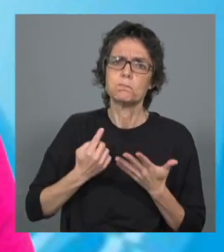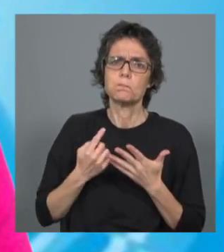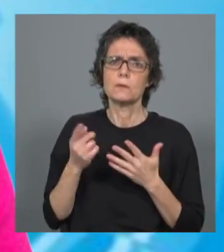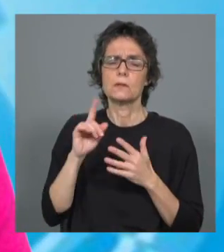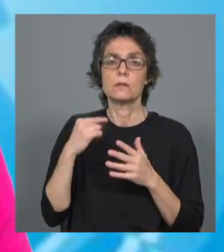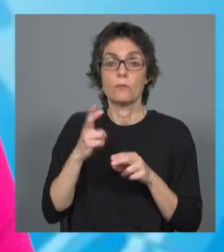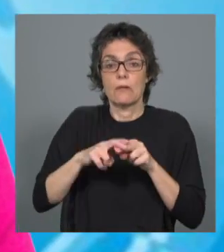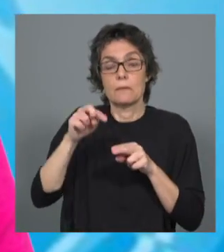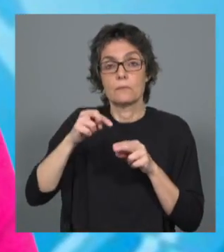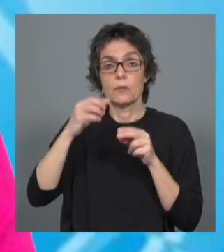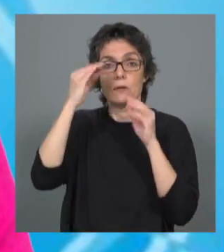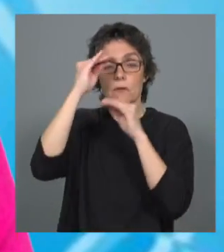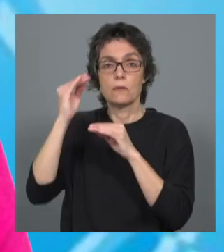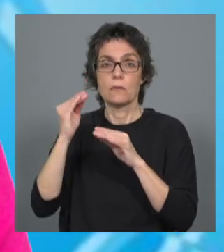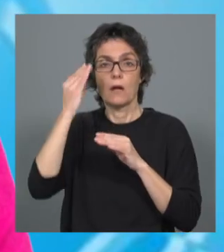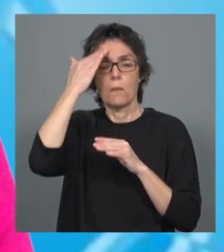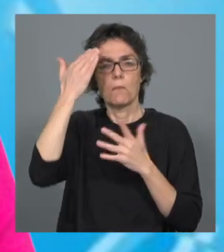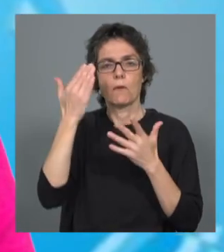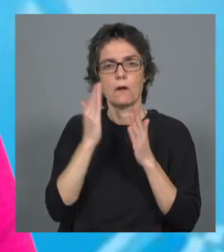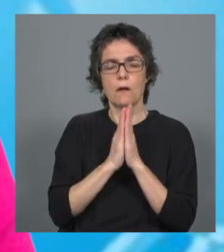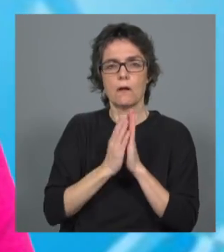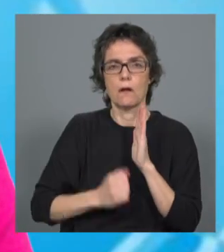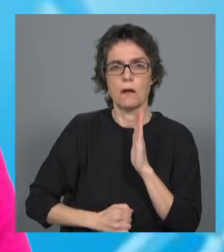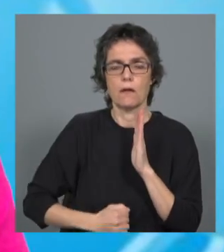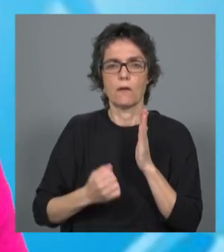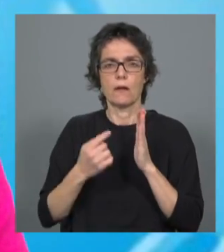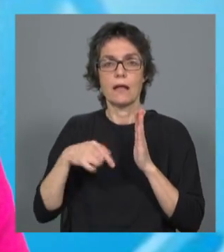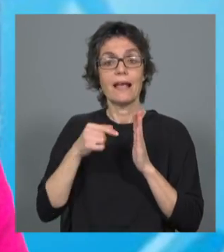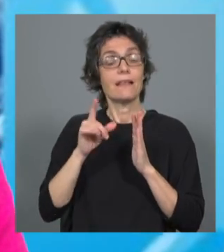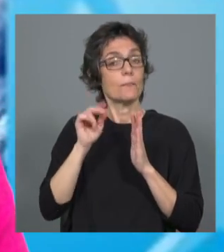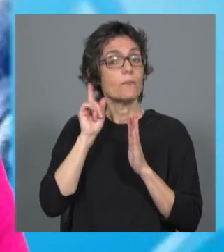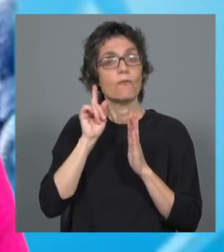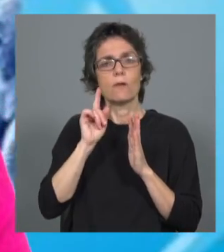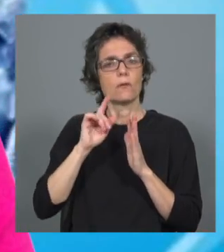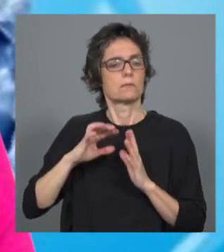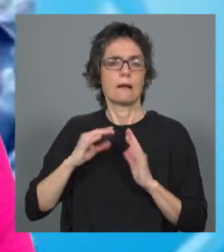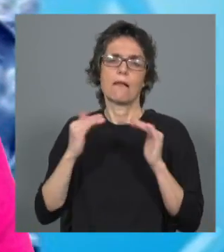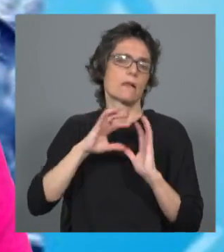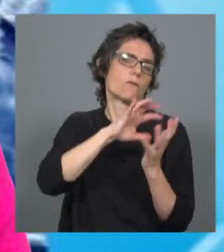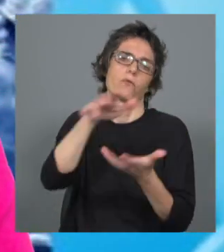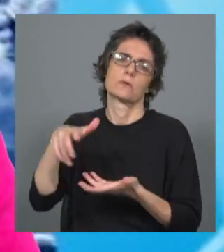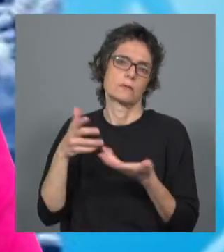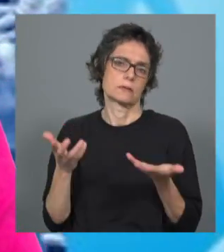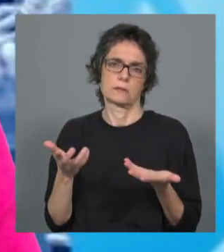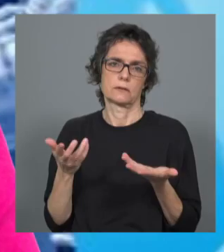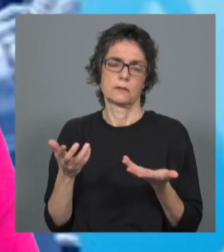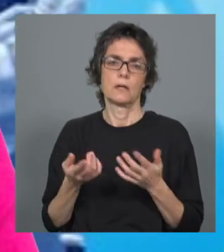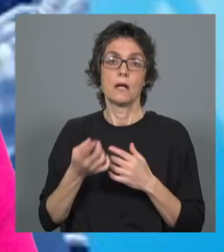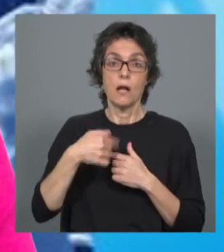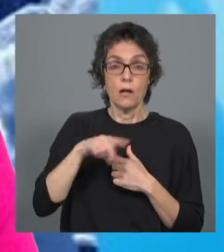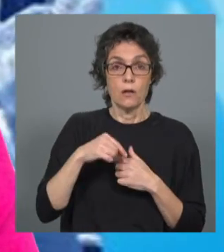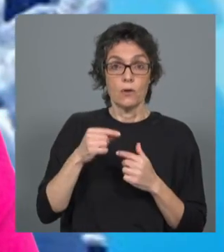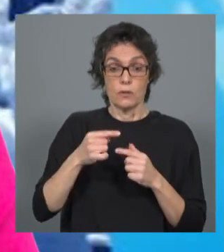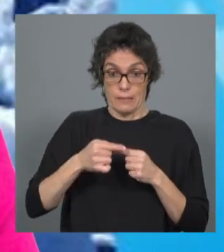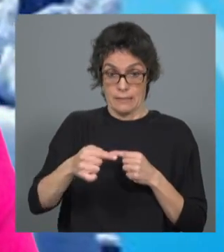religiosa católica, mas que são universais. E por isso também se pediu que, ao longo deste ano, que agora culmina nesta